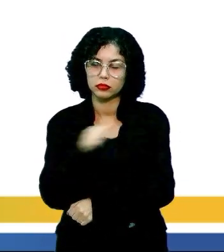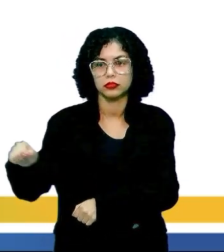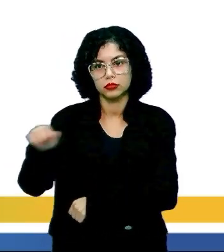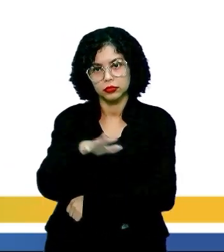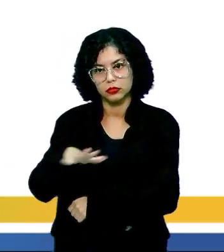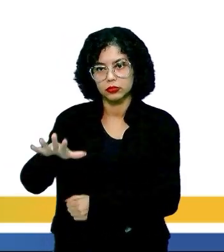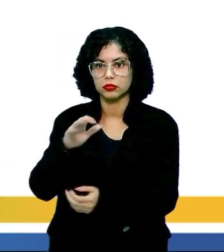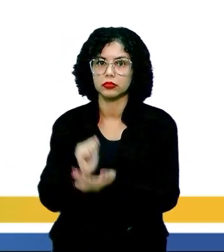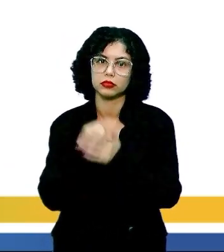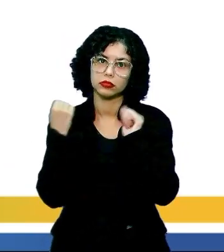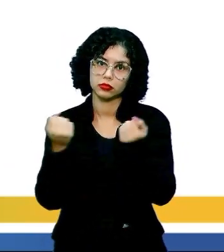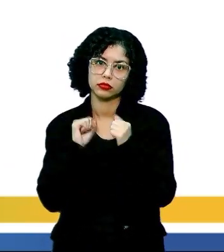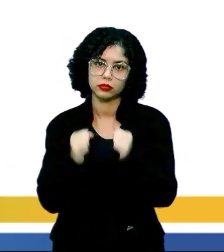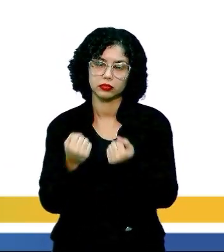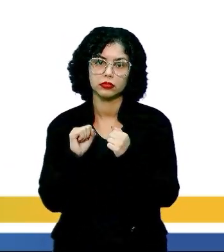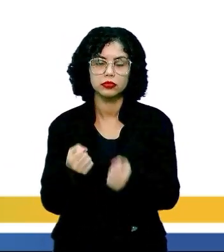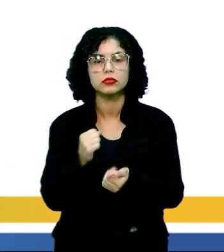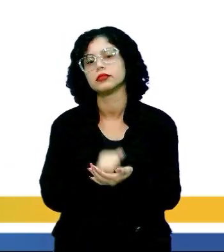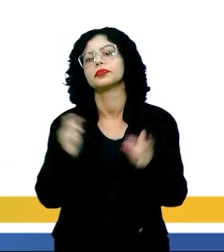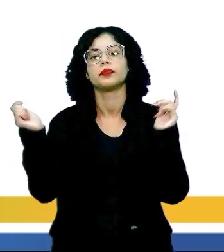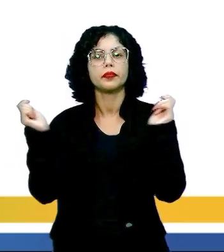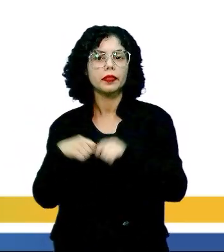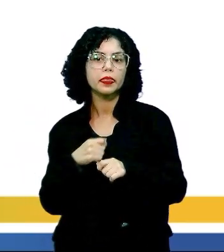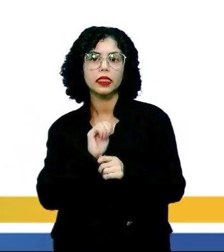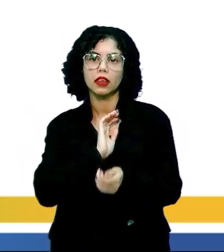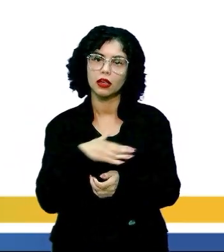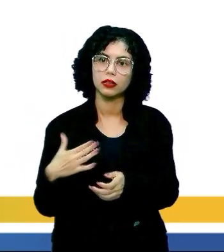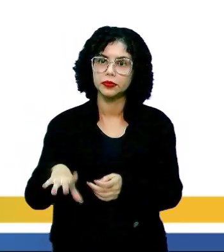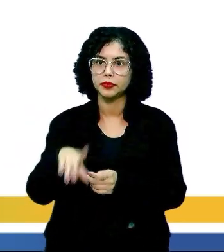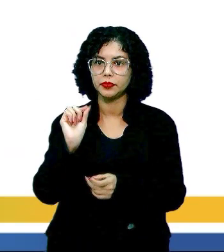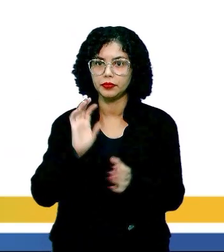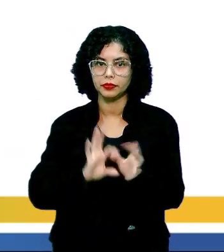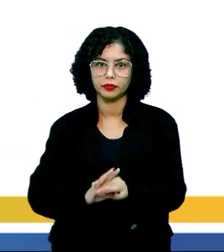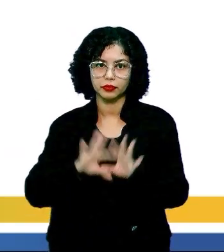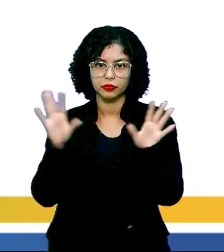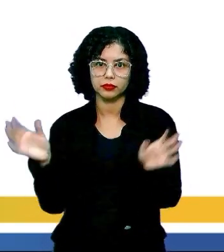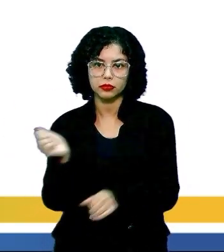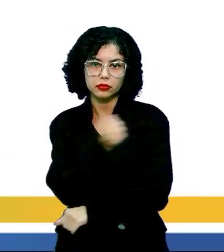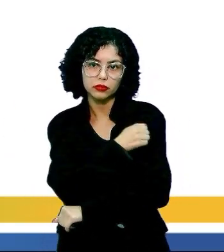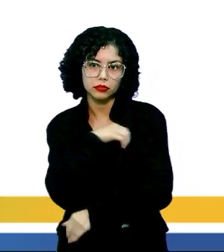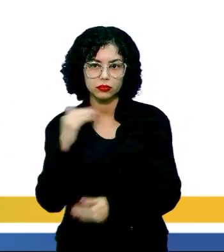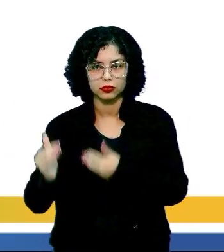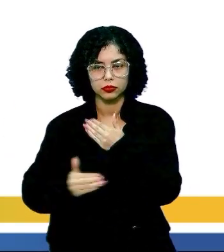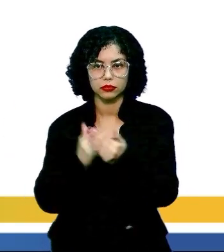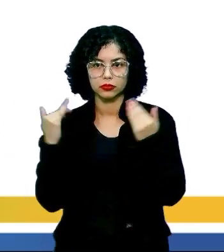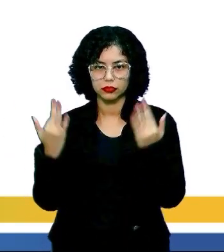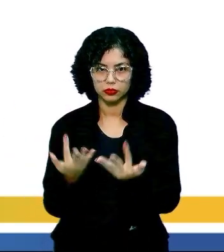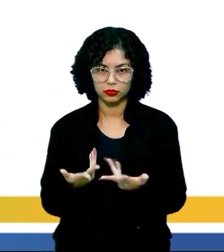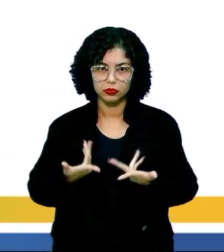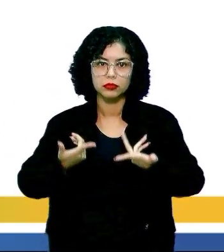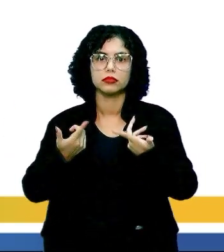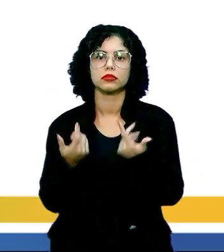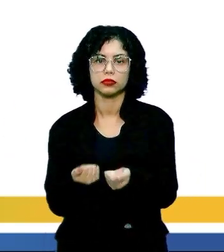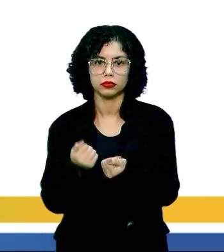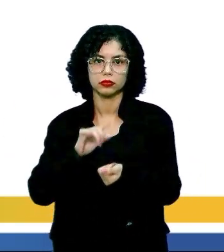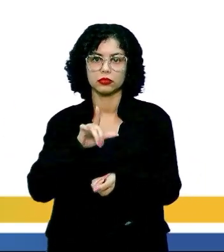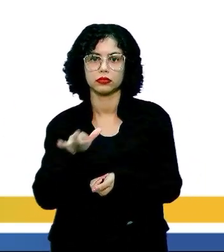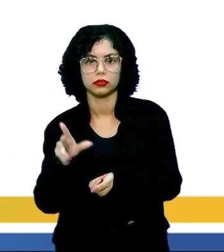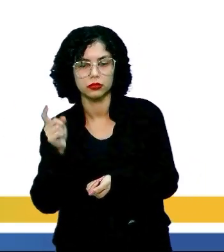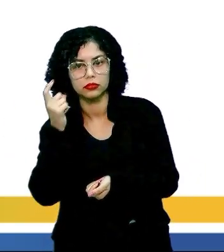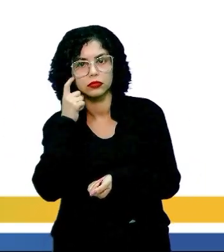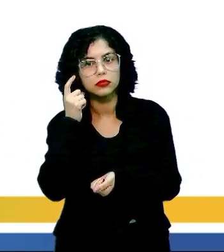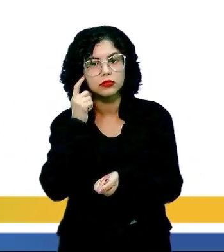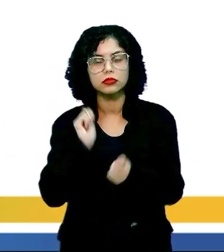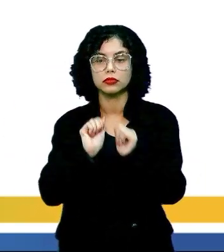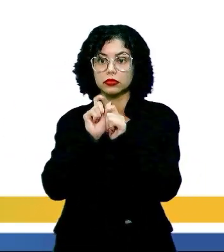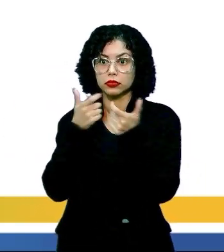desenvolvimento dos alunos no campo da educação física a possibilidade escolha livre das atividades os alunos podem desenvolver suas